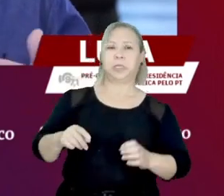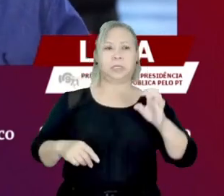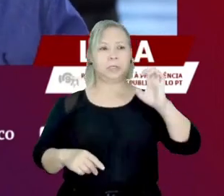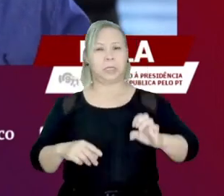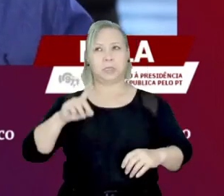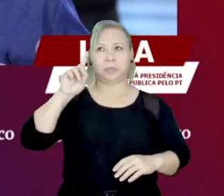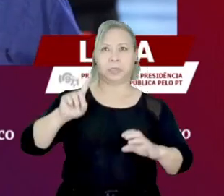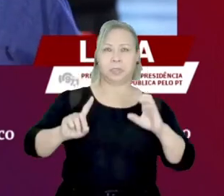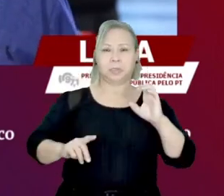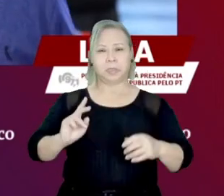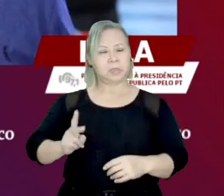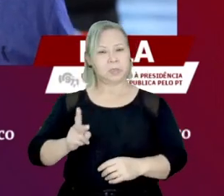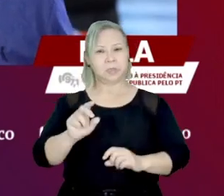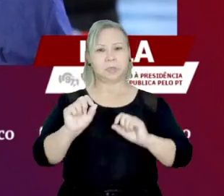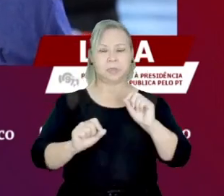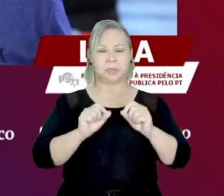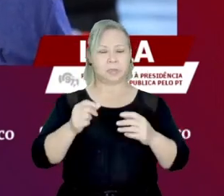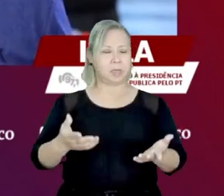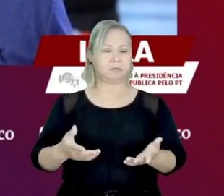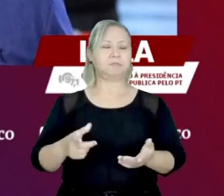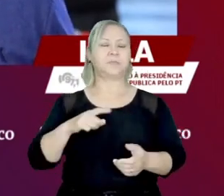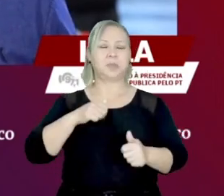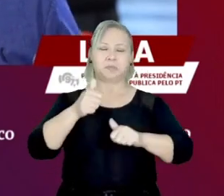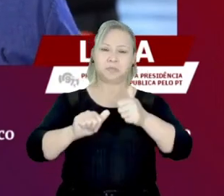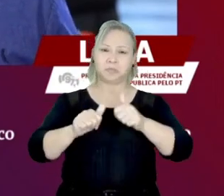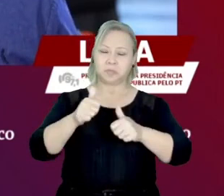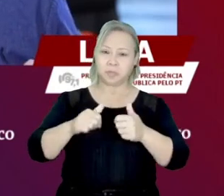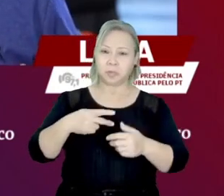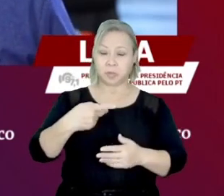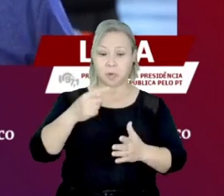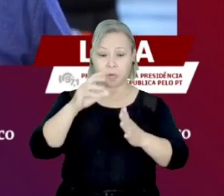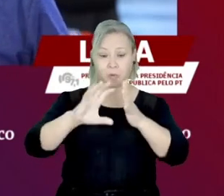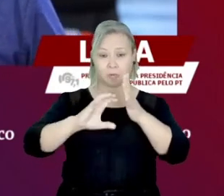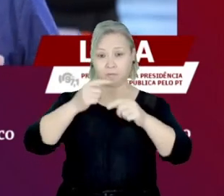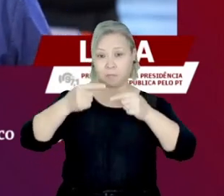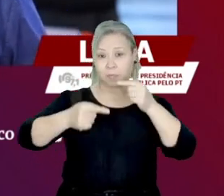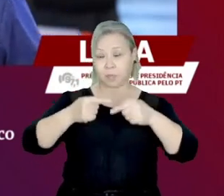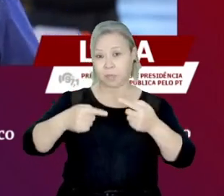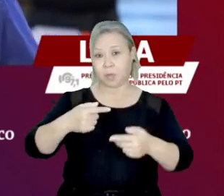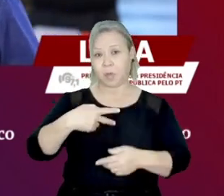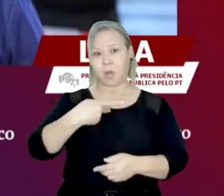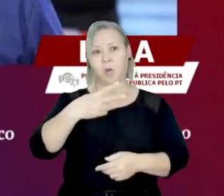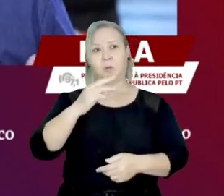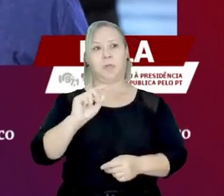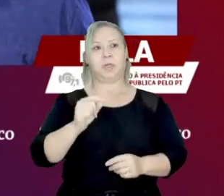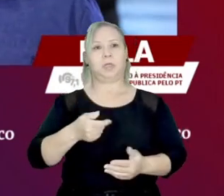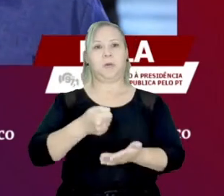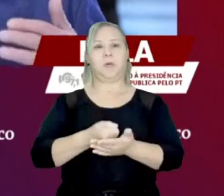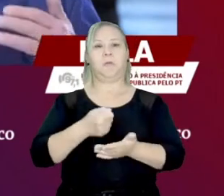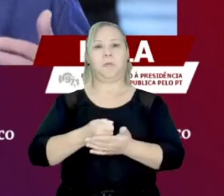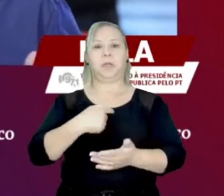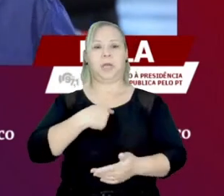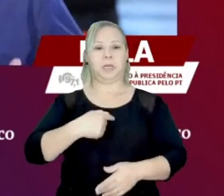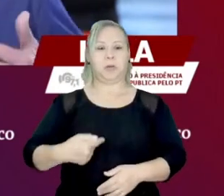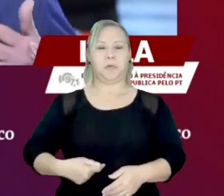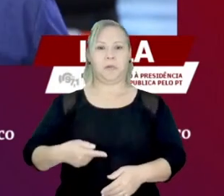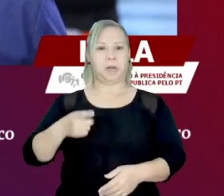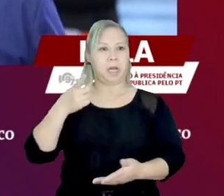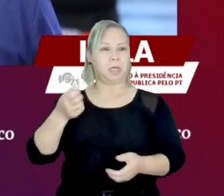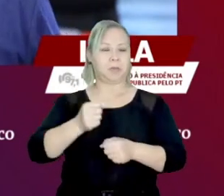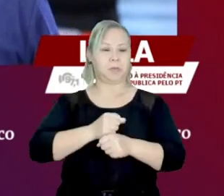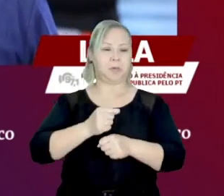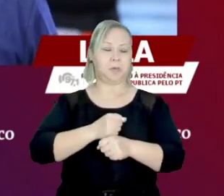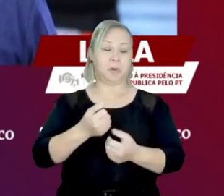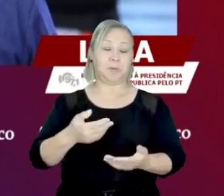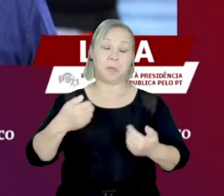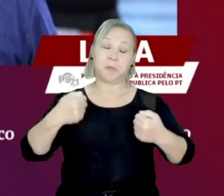nós paramos de ser competitivo. Se eu tenho certeza que nós fizemos extraordinárias políticas públicas em várias cidades que